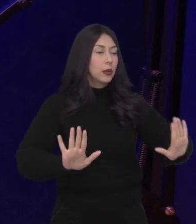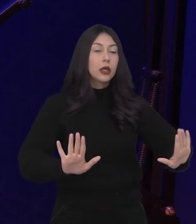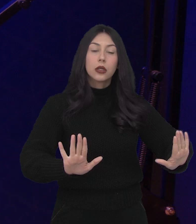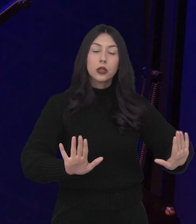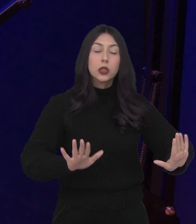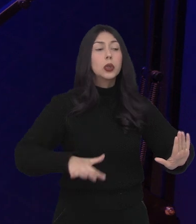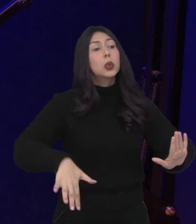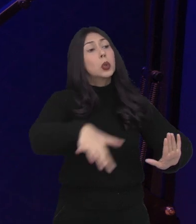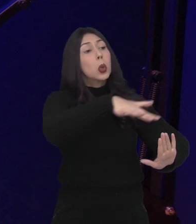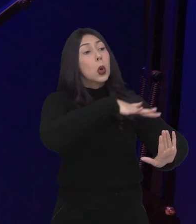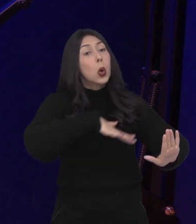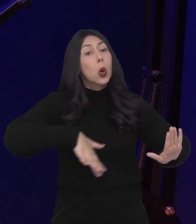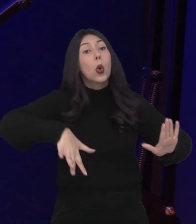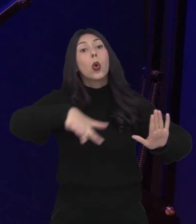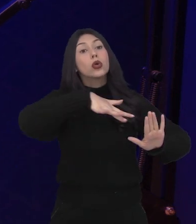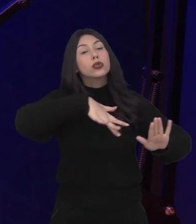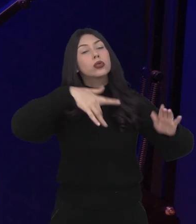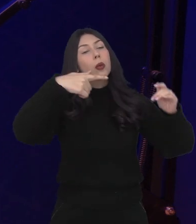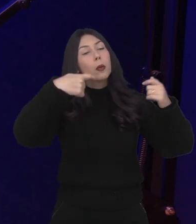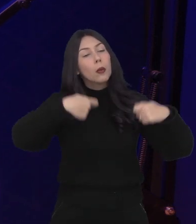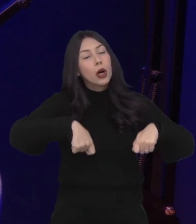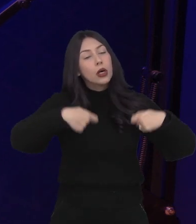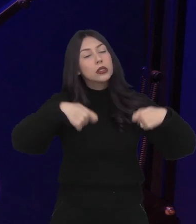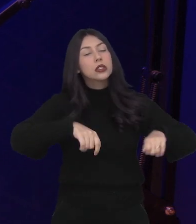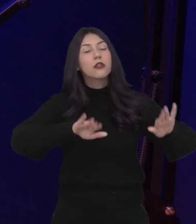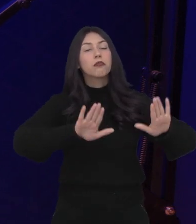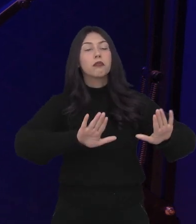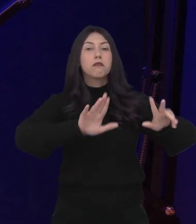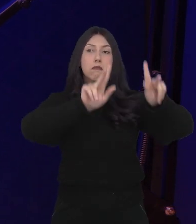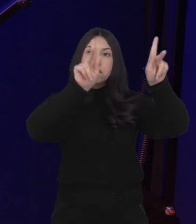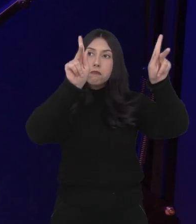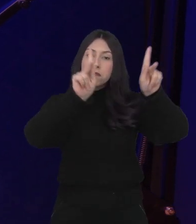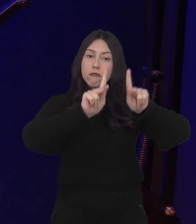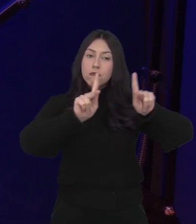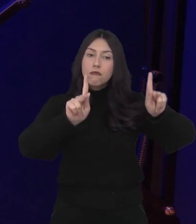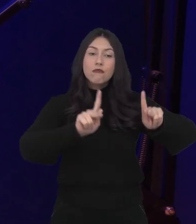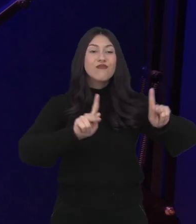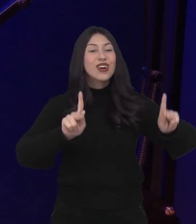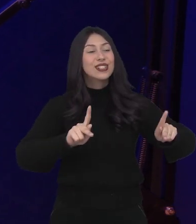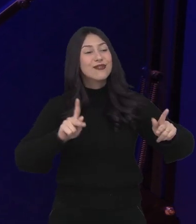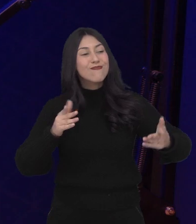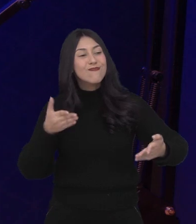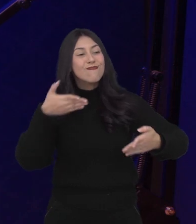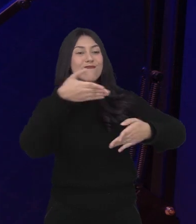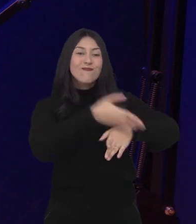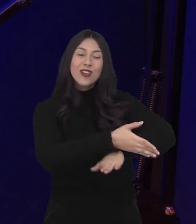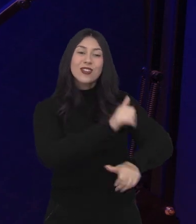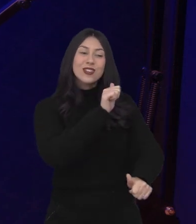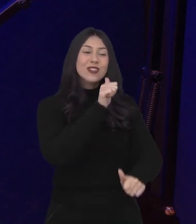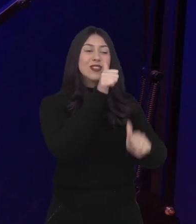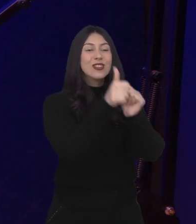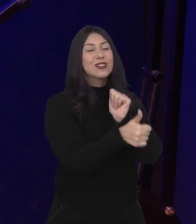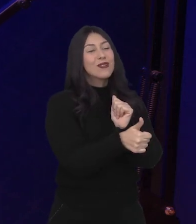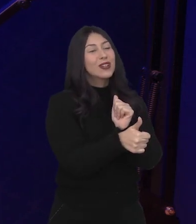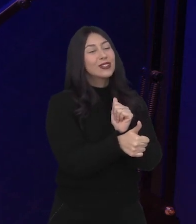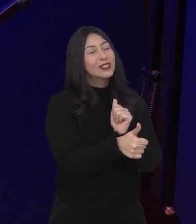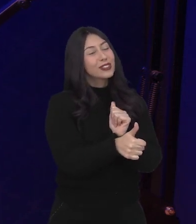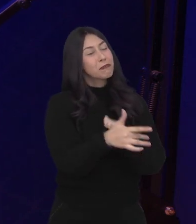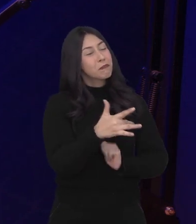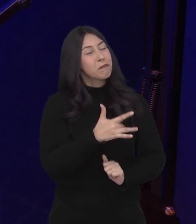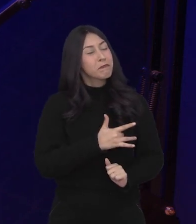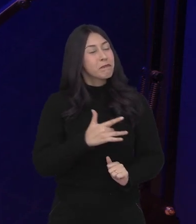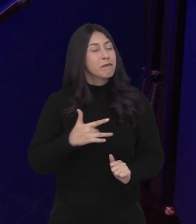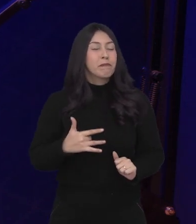Todos, né, todas as cidades-estados precisavam ter um momento de paz para poder participar, né, desse esporte, que seria algo